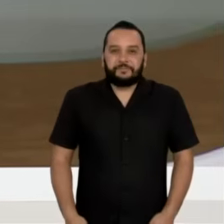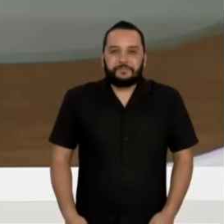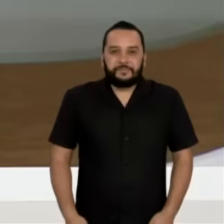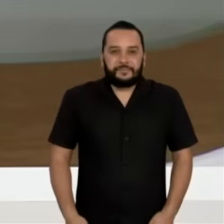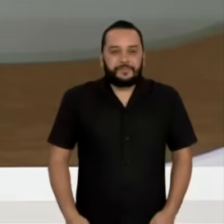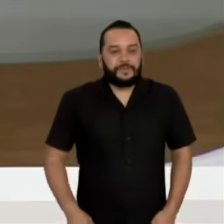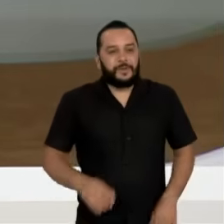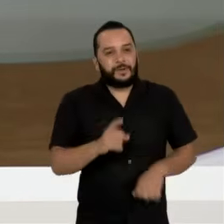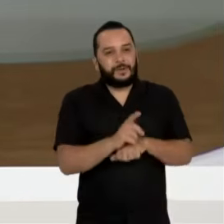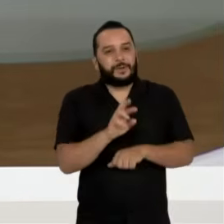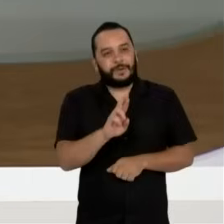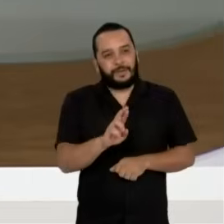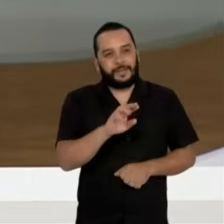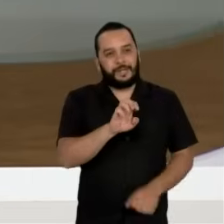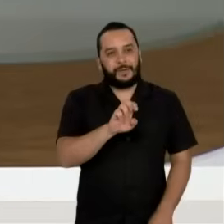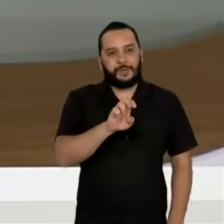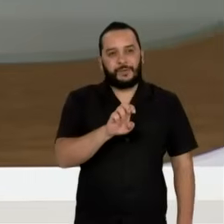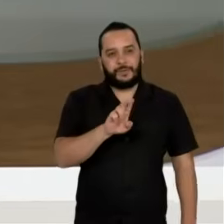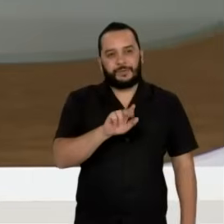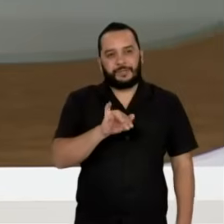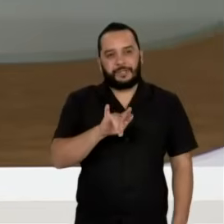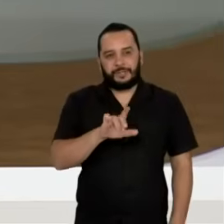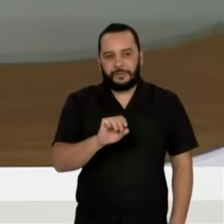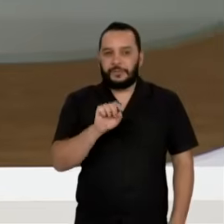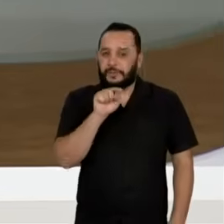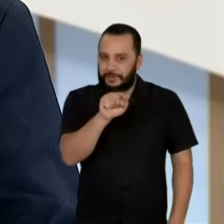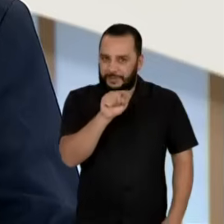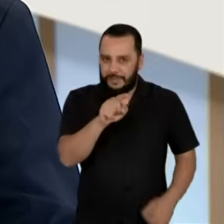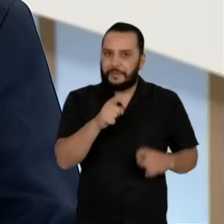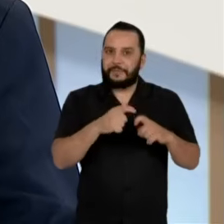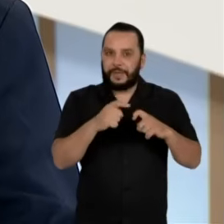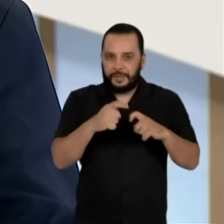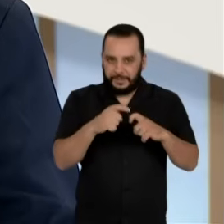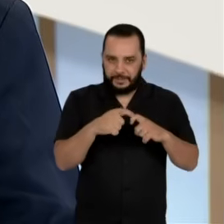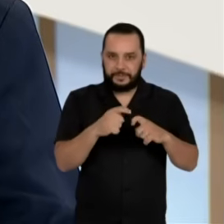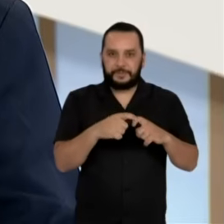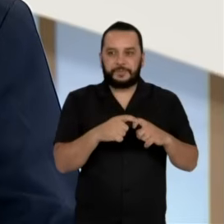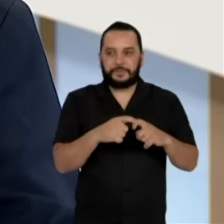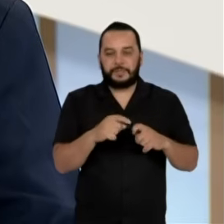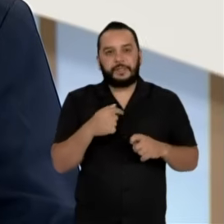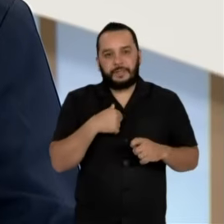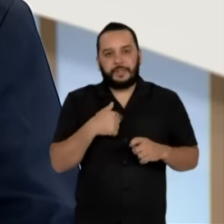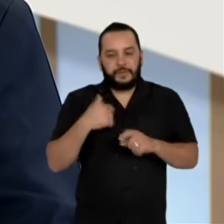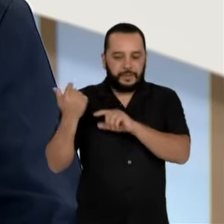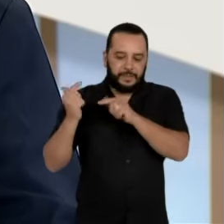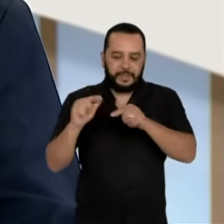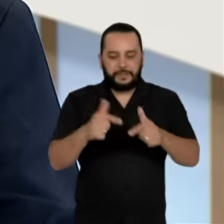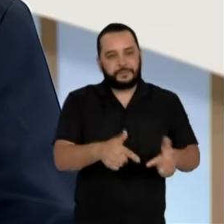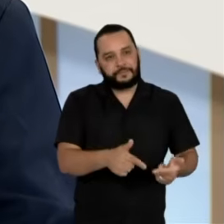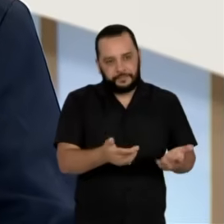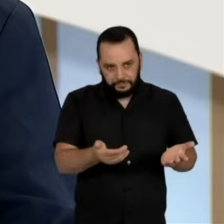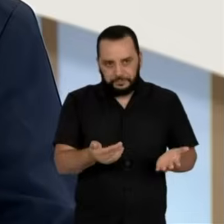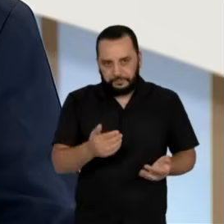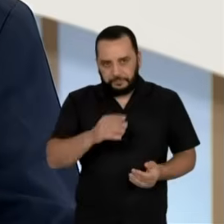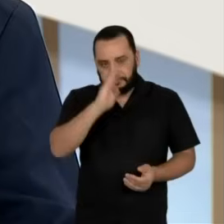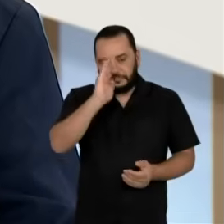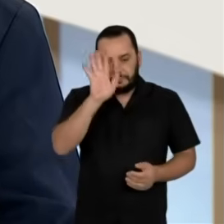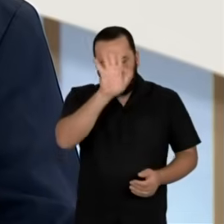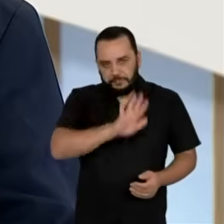Doutor Eugênio, vou chamá-lo de doutor, como eu disse aqui, o senhor é médico, né? E vou seguir essa tradição aí nossa no